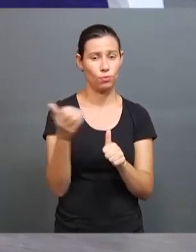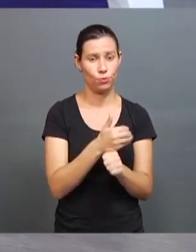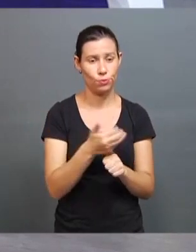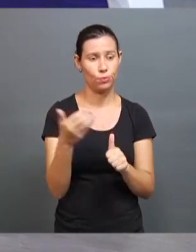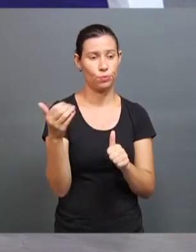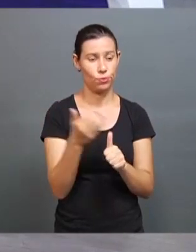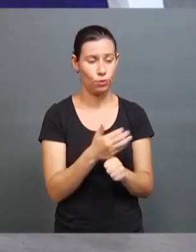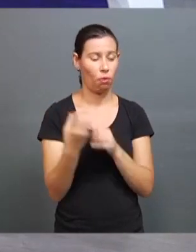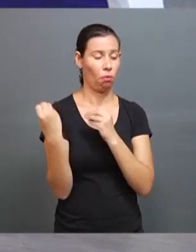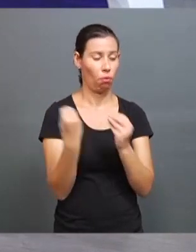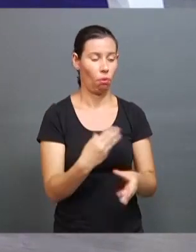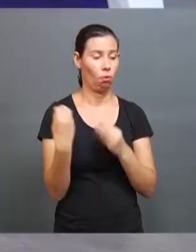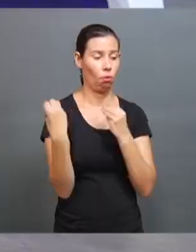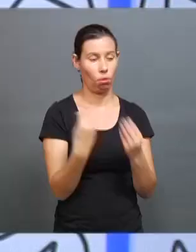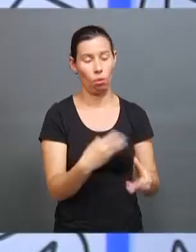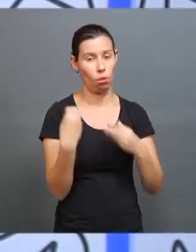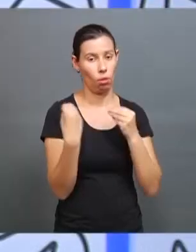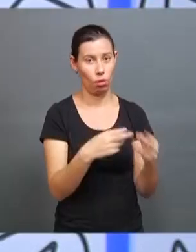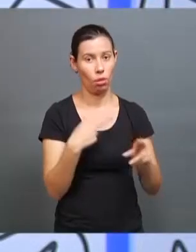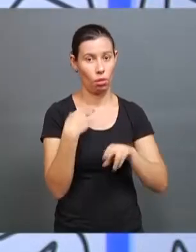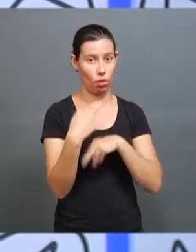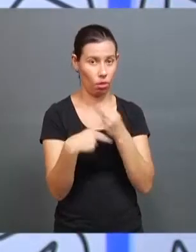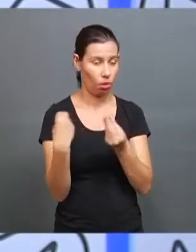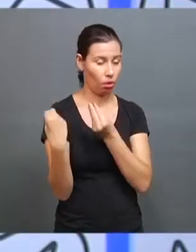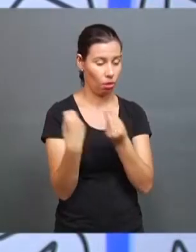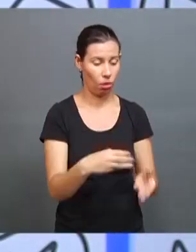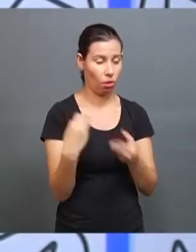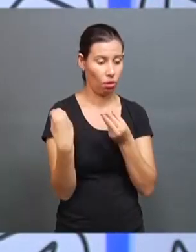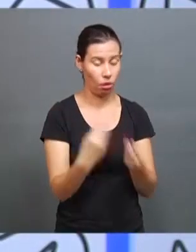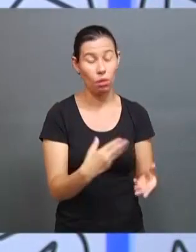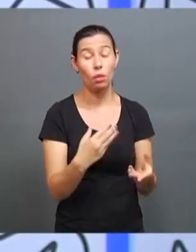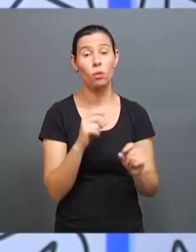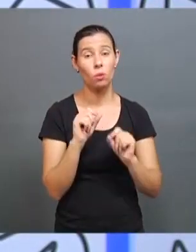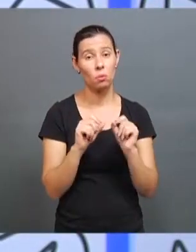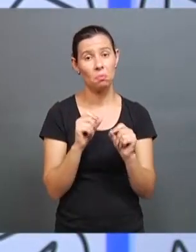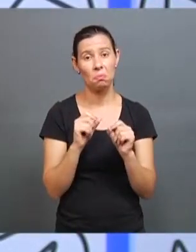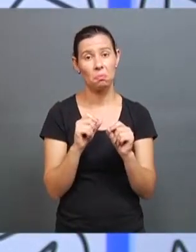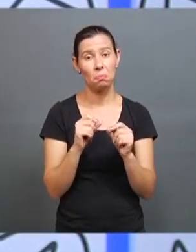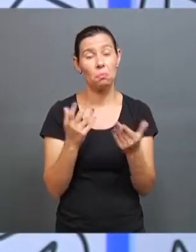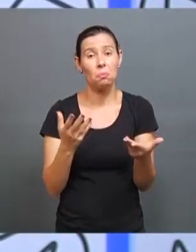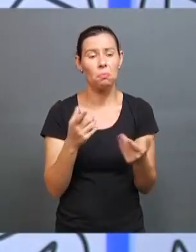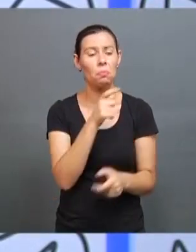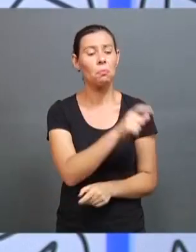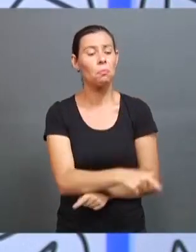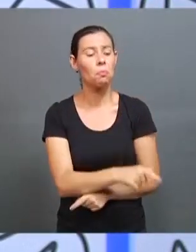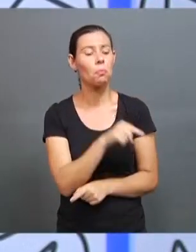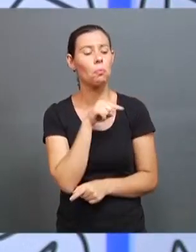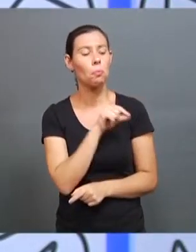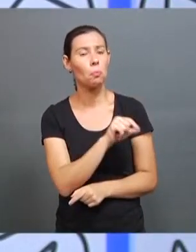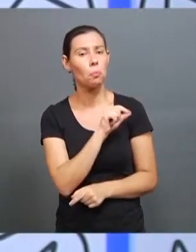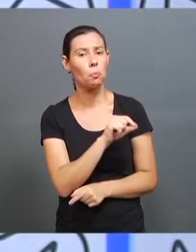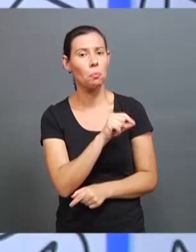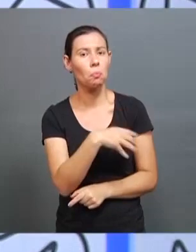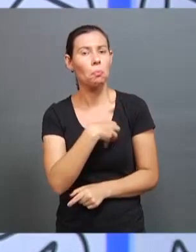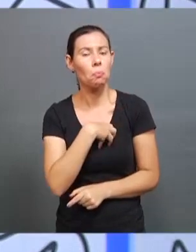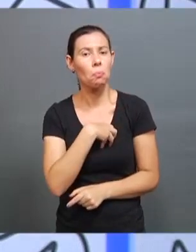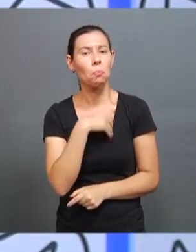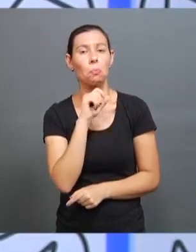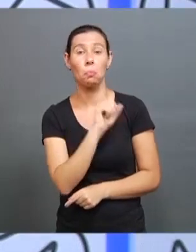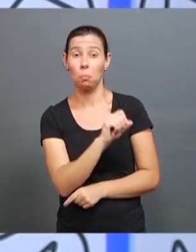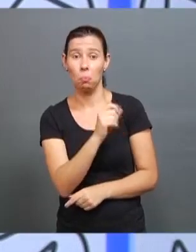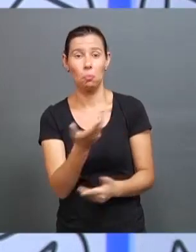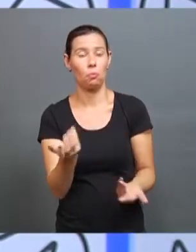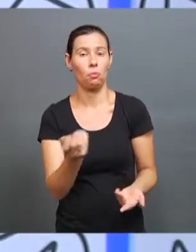elementos simplesmente por produtos, né, que sujeito é esse que eu estou ensinando? O que que eu tô,